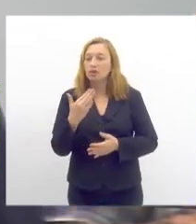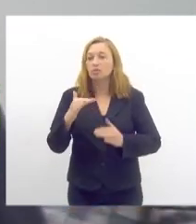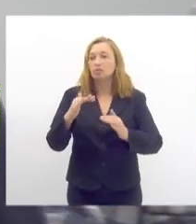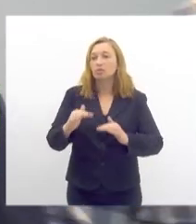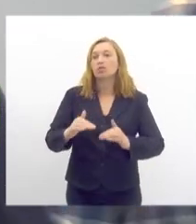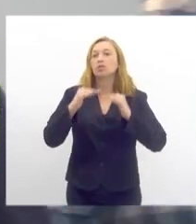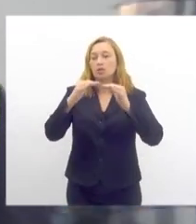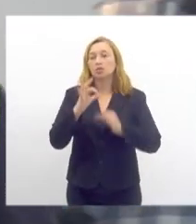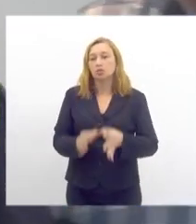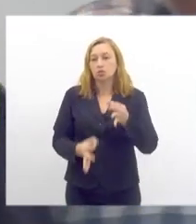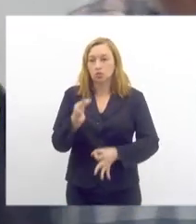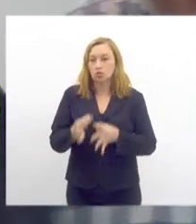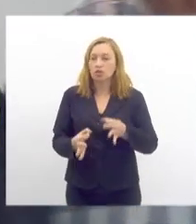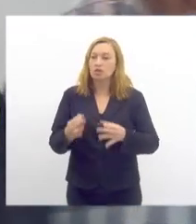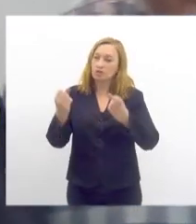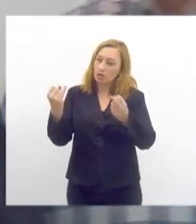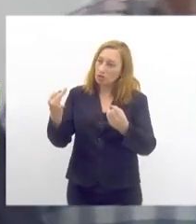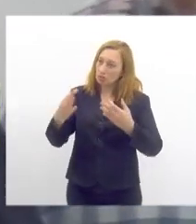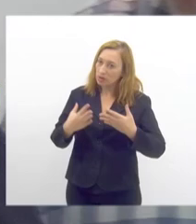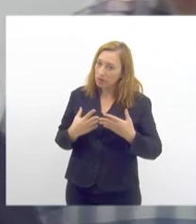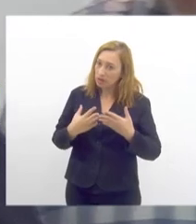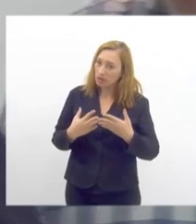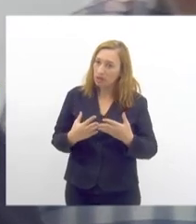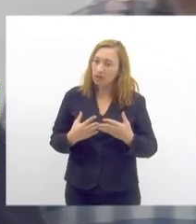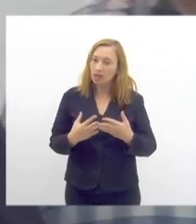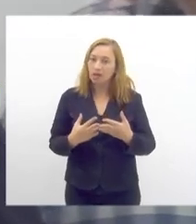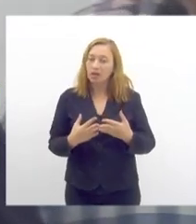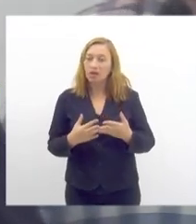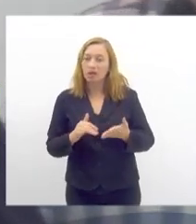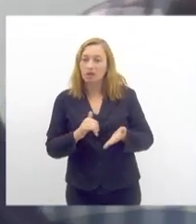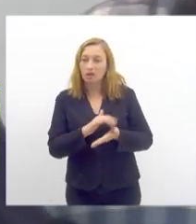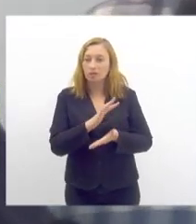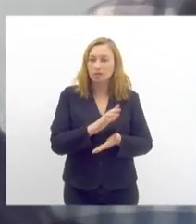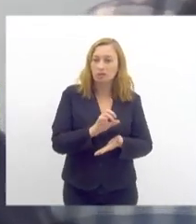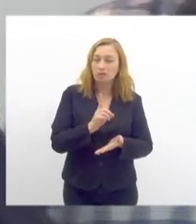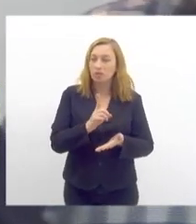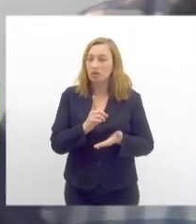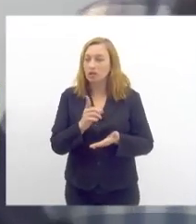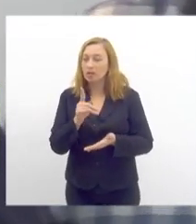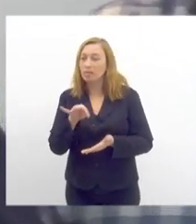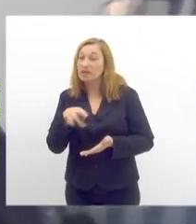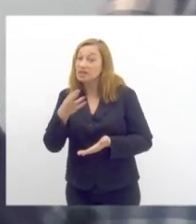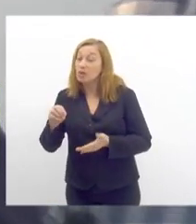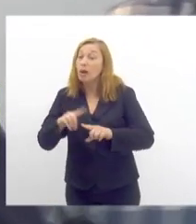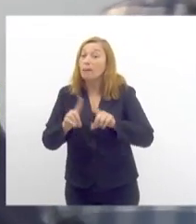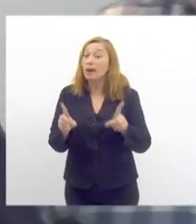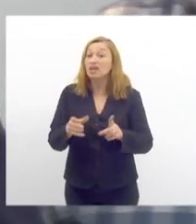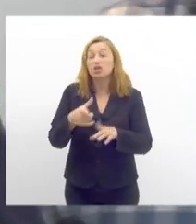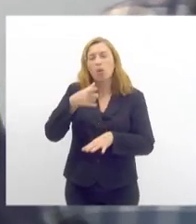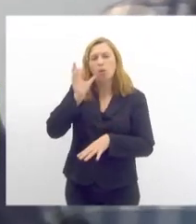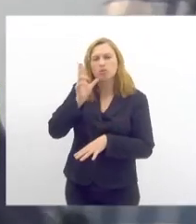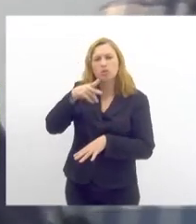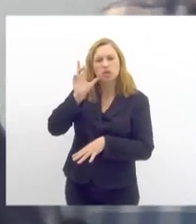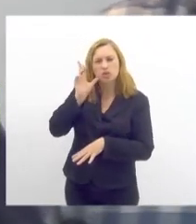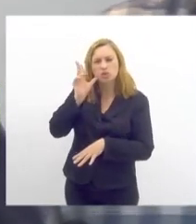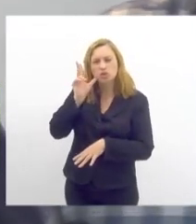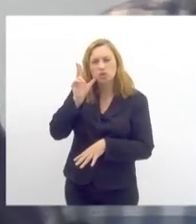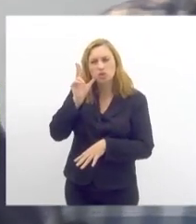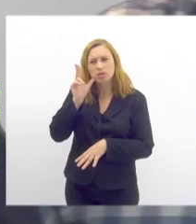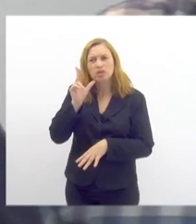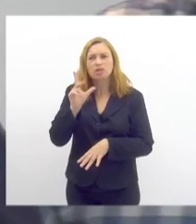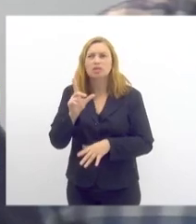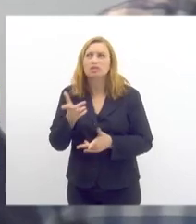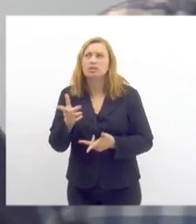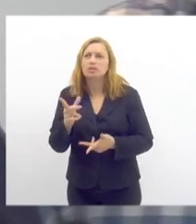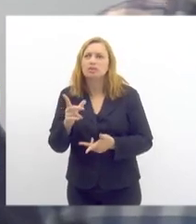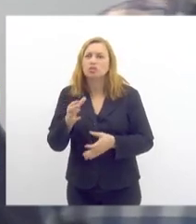Judiciário para tentar esclarecer que emissão não se confunde com impressão, mas anteontem, houve um